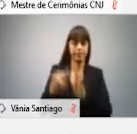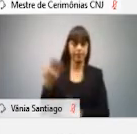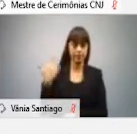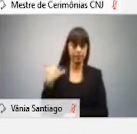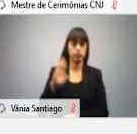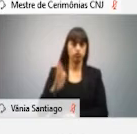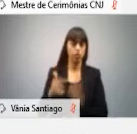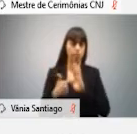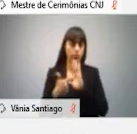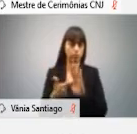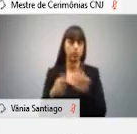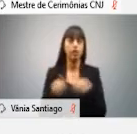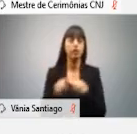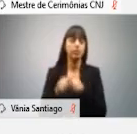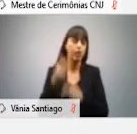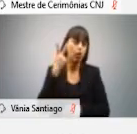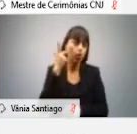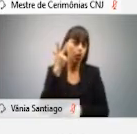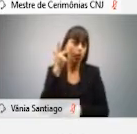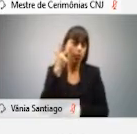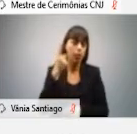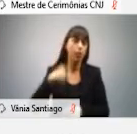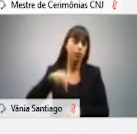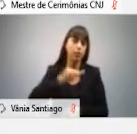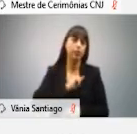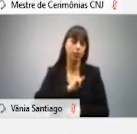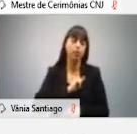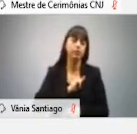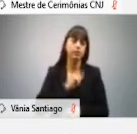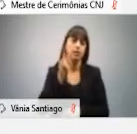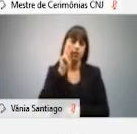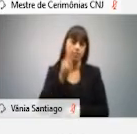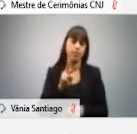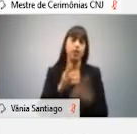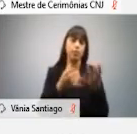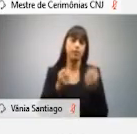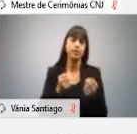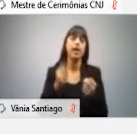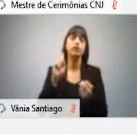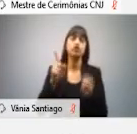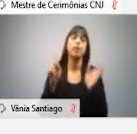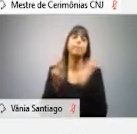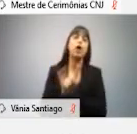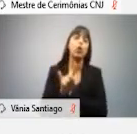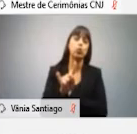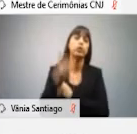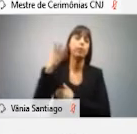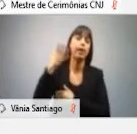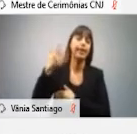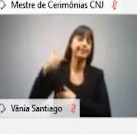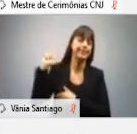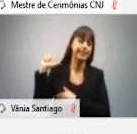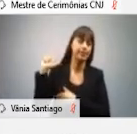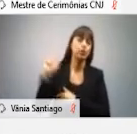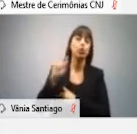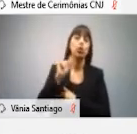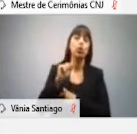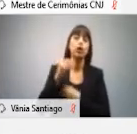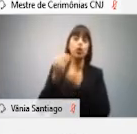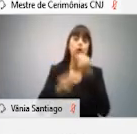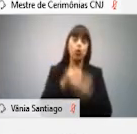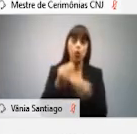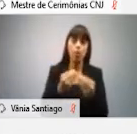comum recebermos, e também foi objeto de uma pergunta no painel anterior, é a questão de conjuntos de